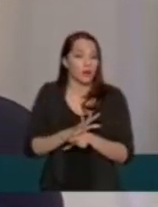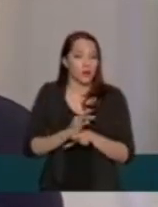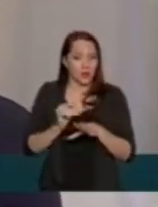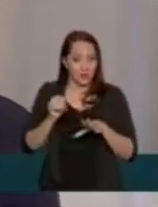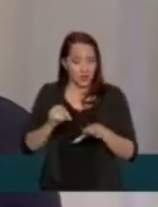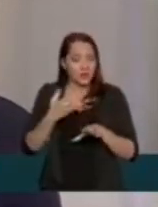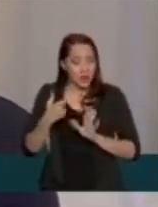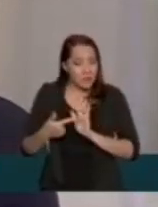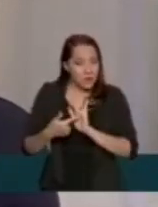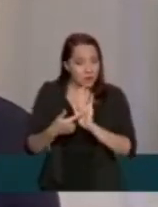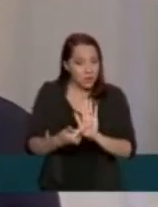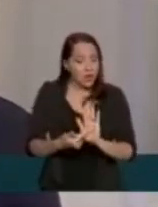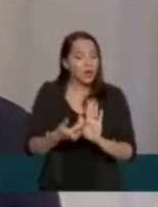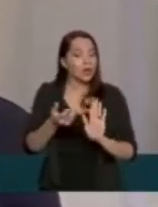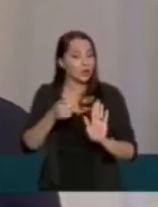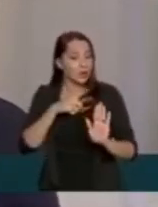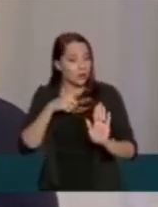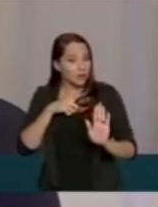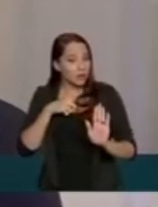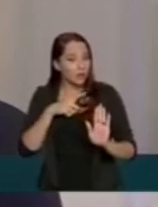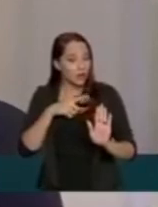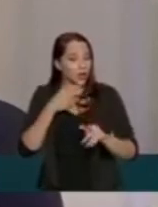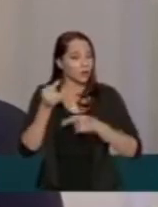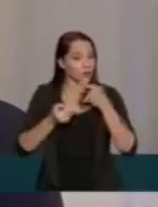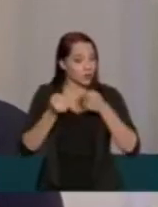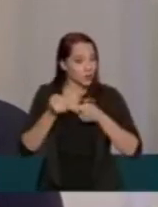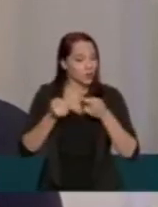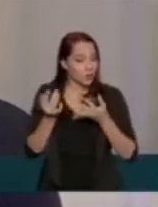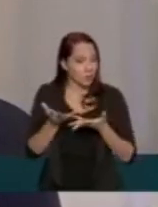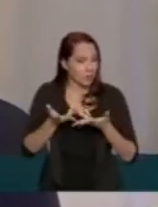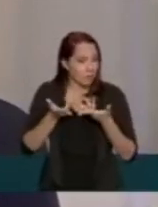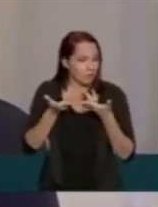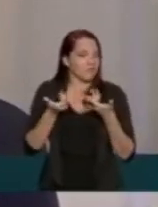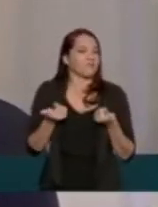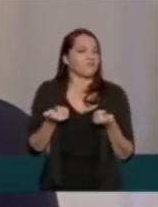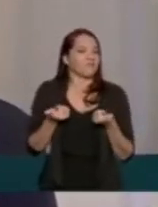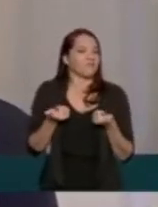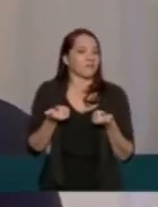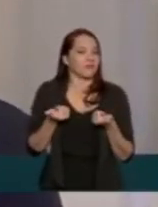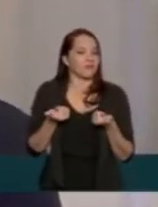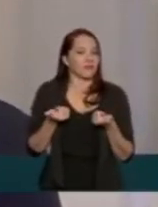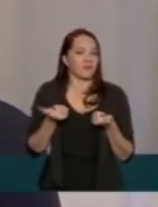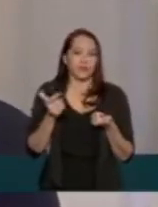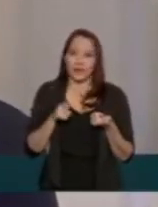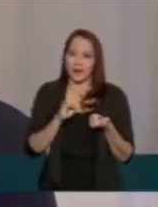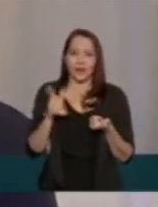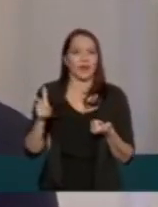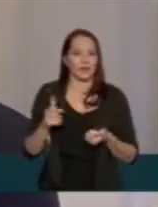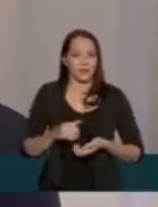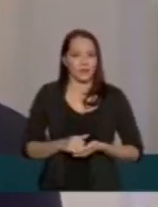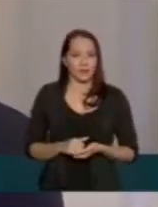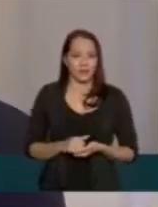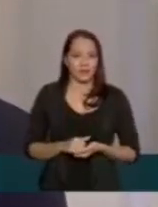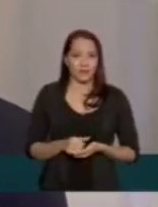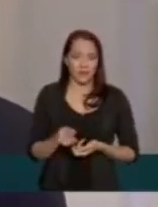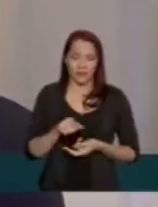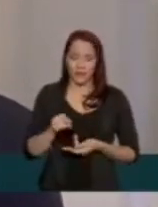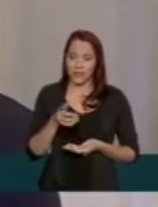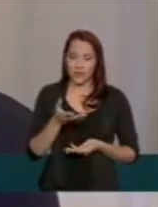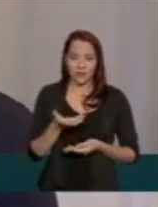dispostos a mostrar que tem um discurso afinado. E é o óbvio, querer